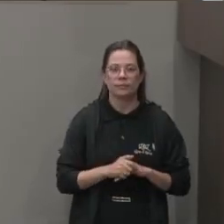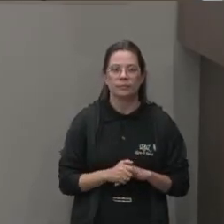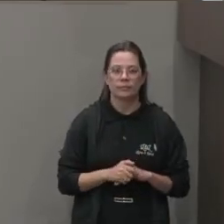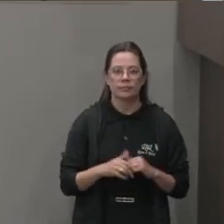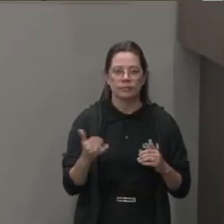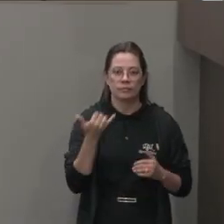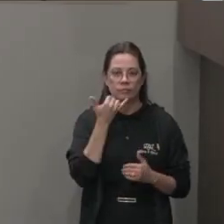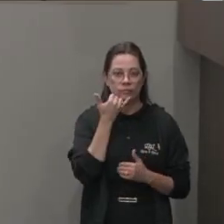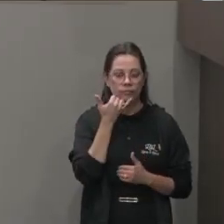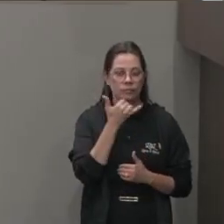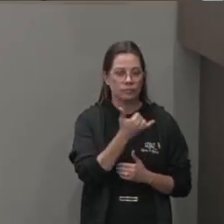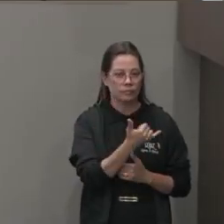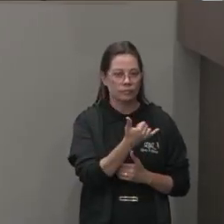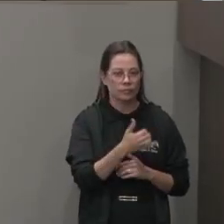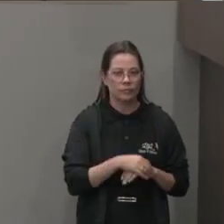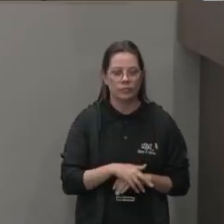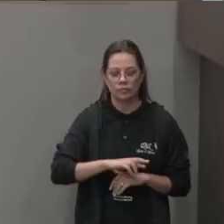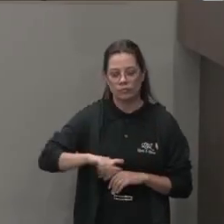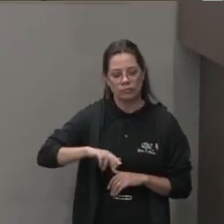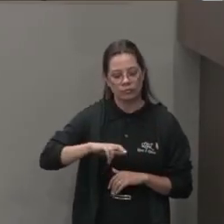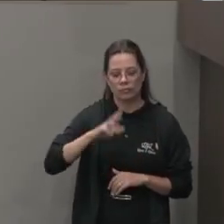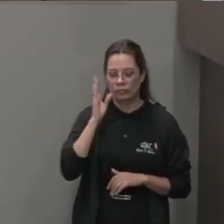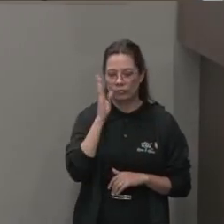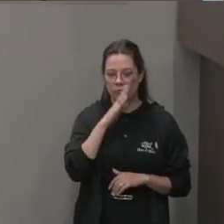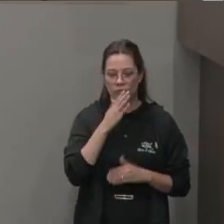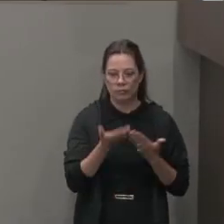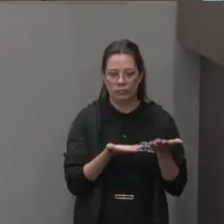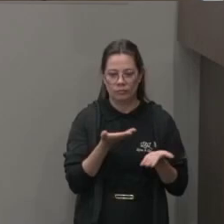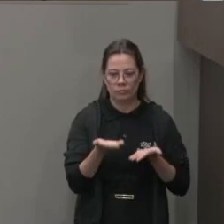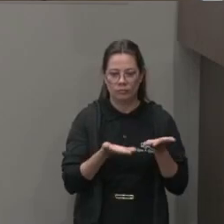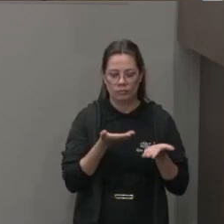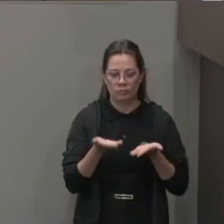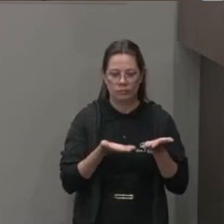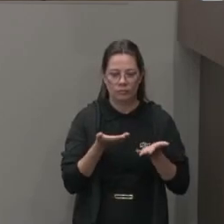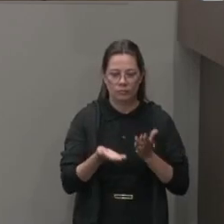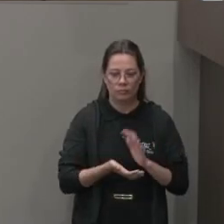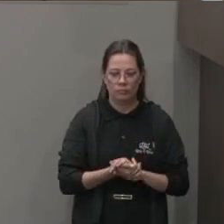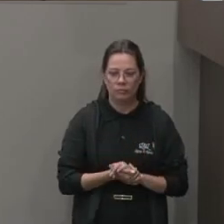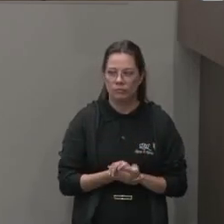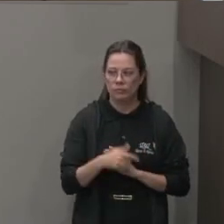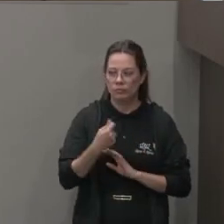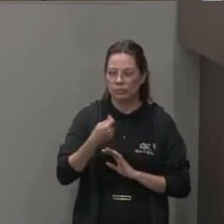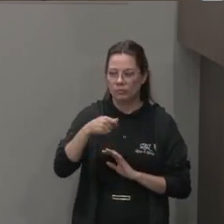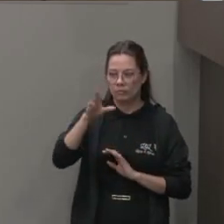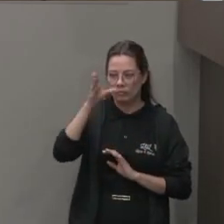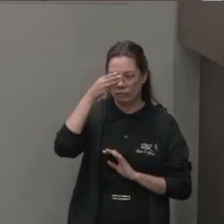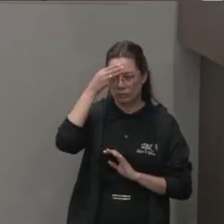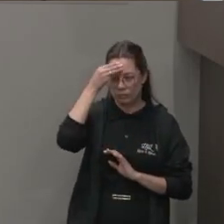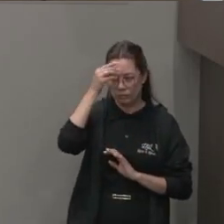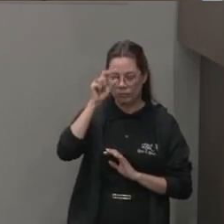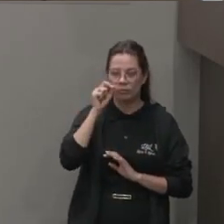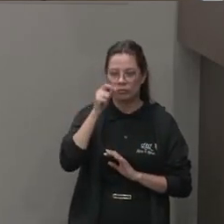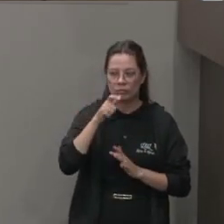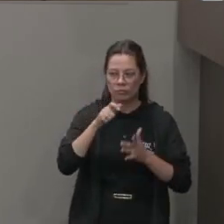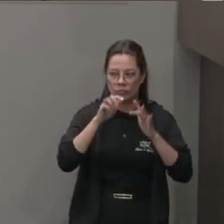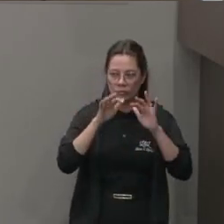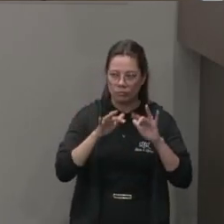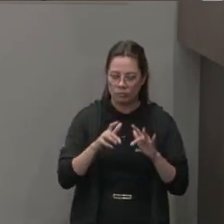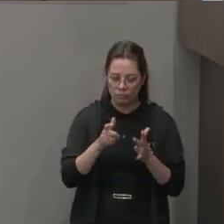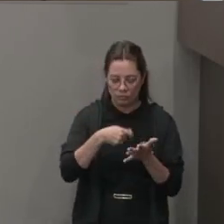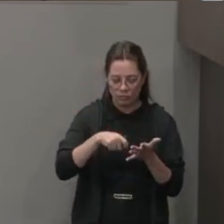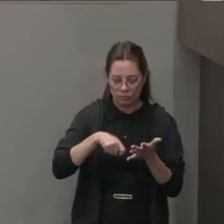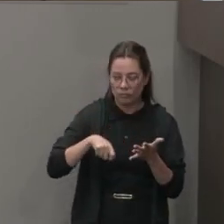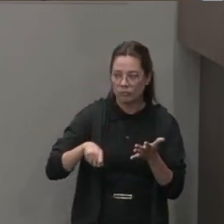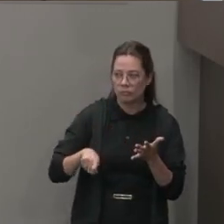mau atendimento, vereador, pelo amor de Deus, né? A gente precisa entender o que está escrito na lei, ler. E